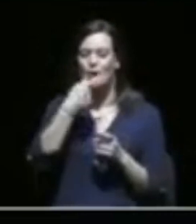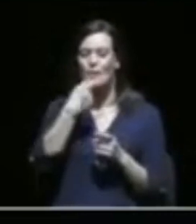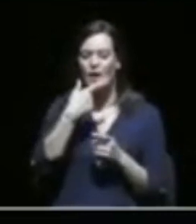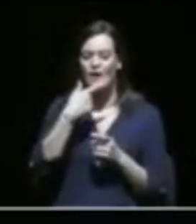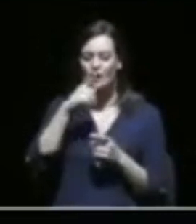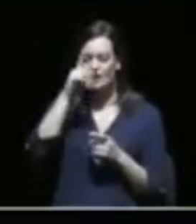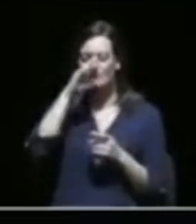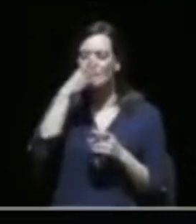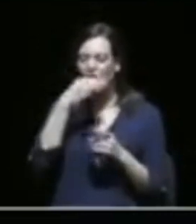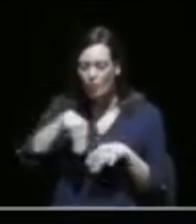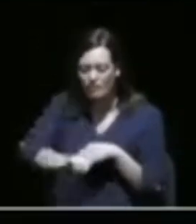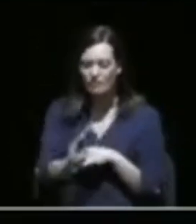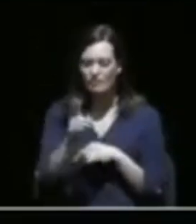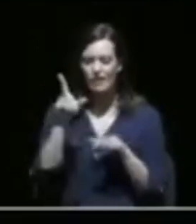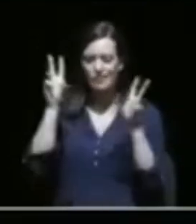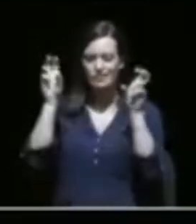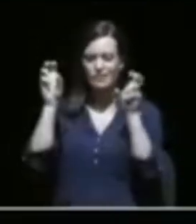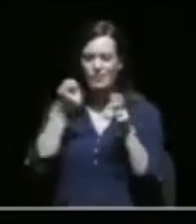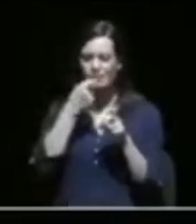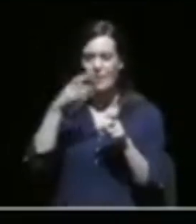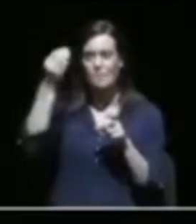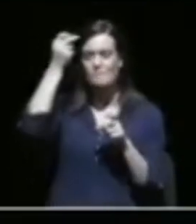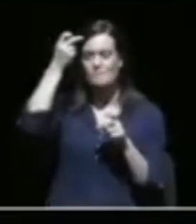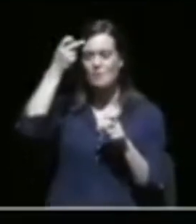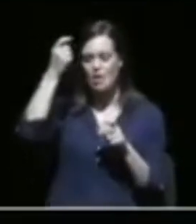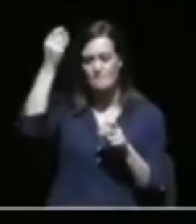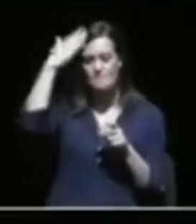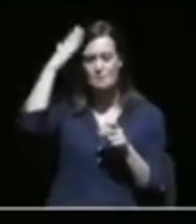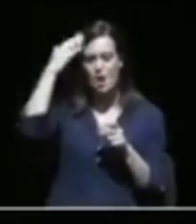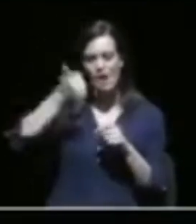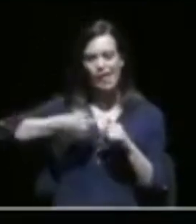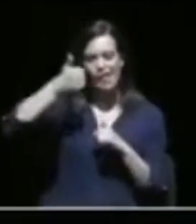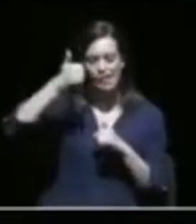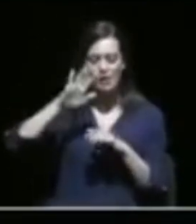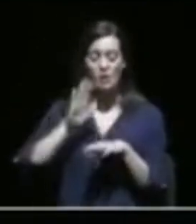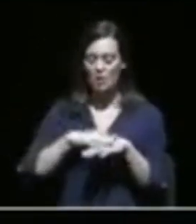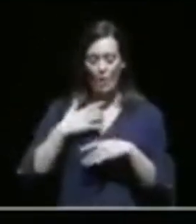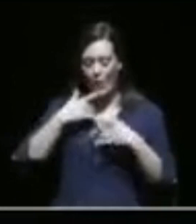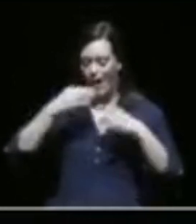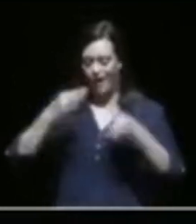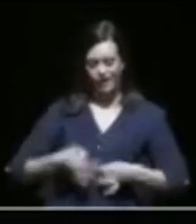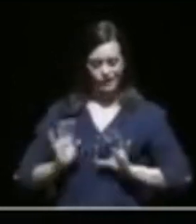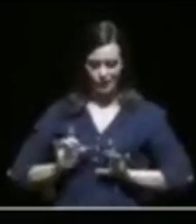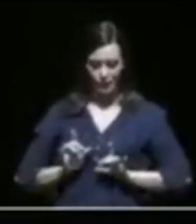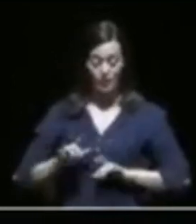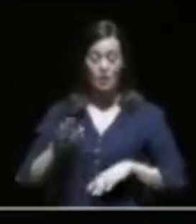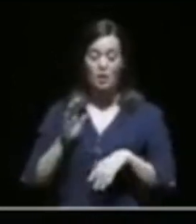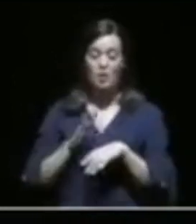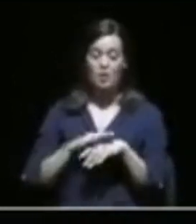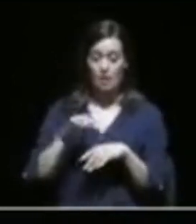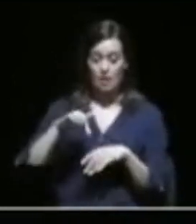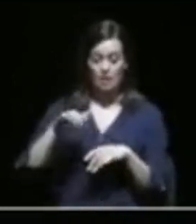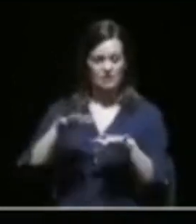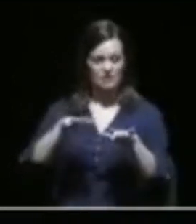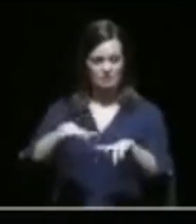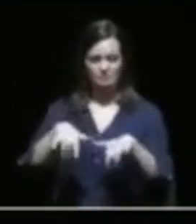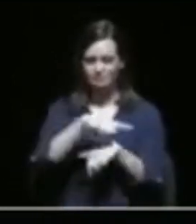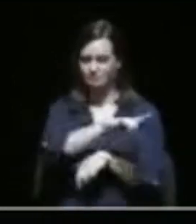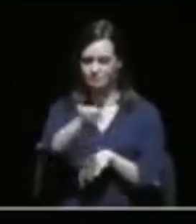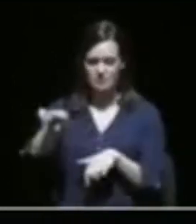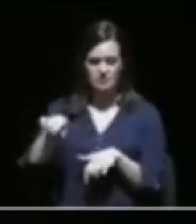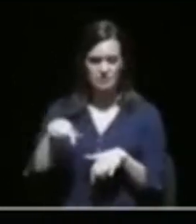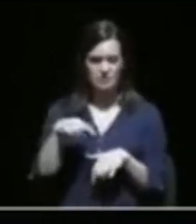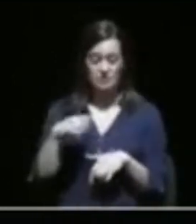uma desgraça. E é de memória que estamos aqui a debater hoje. Eu não quero acreditar que este plenário, maioritariamente, acho que há vítimas,